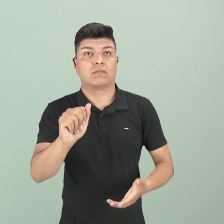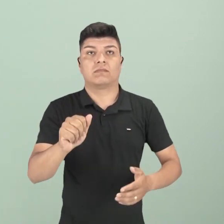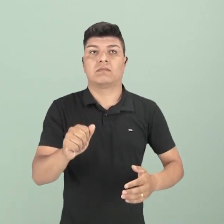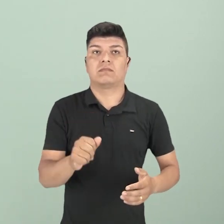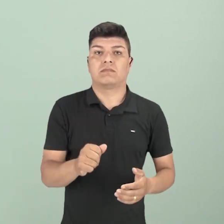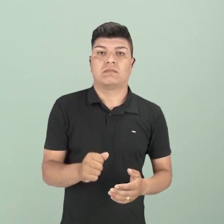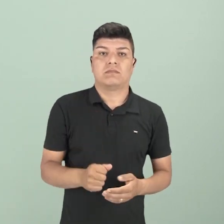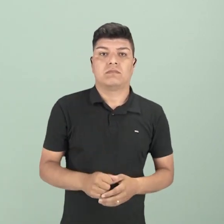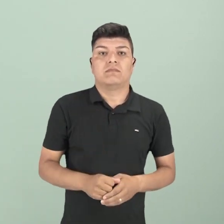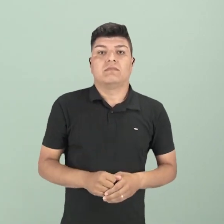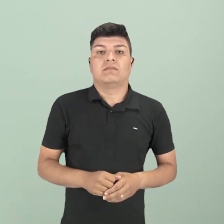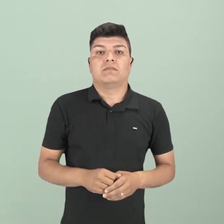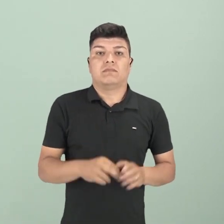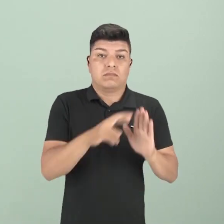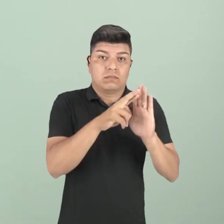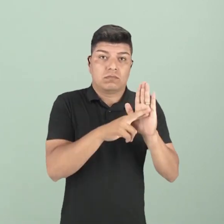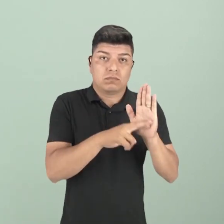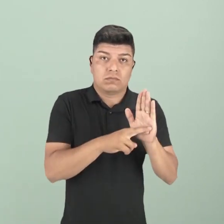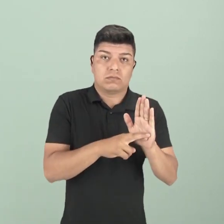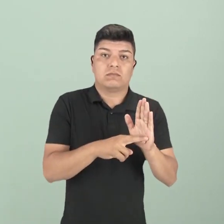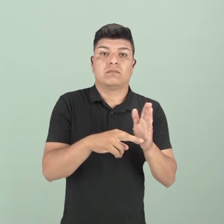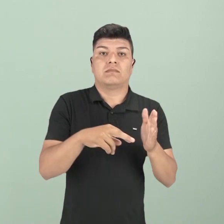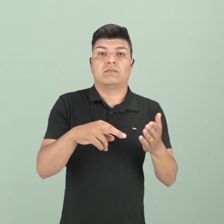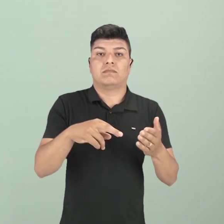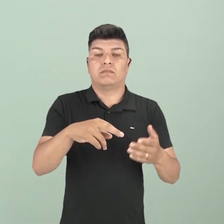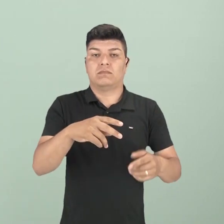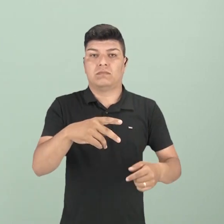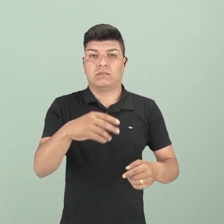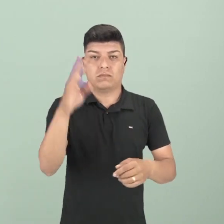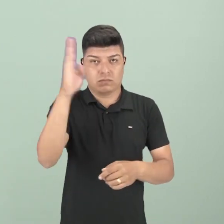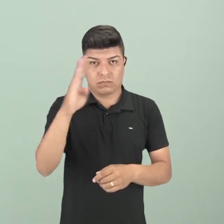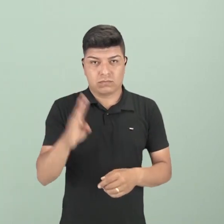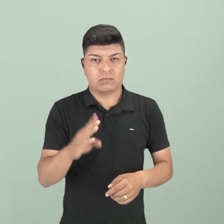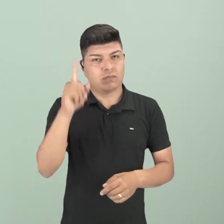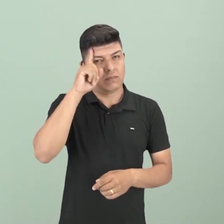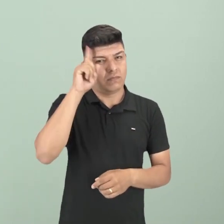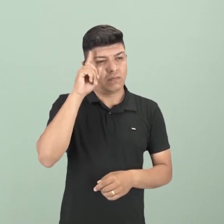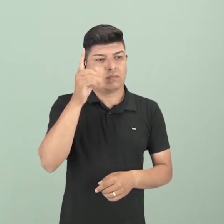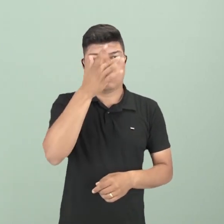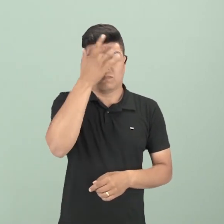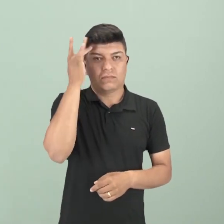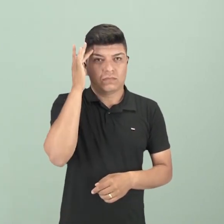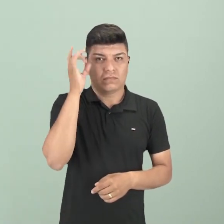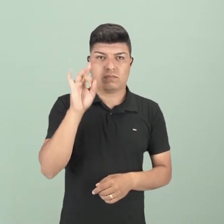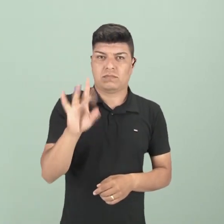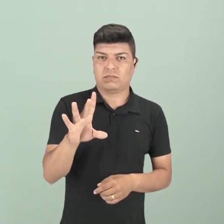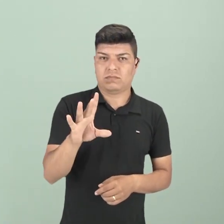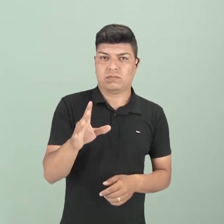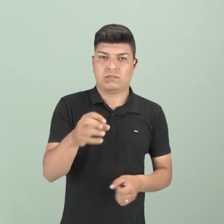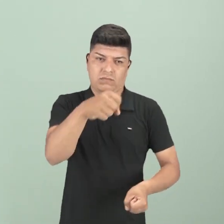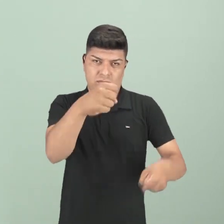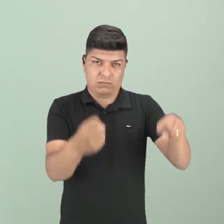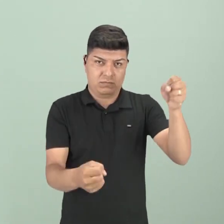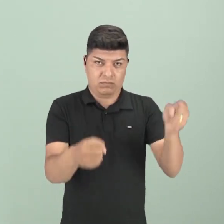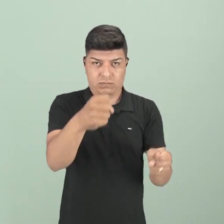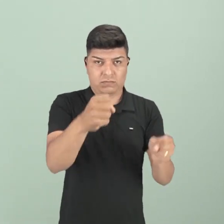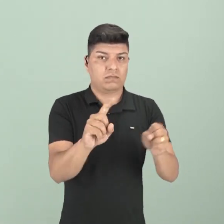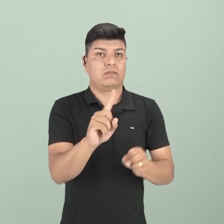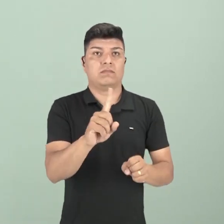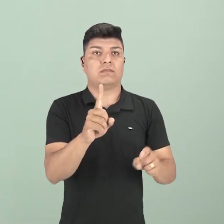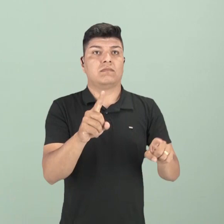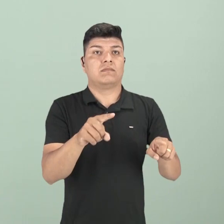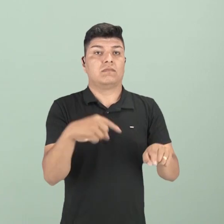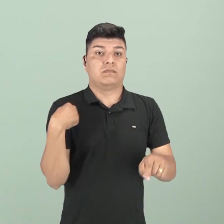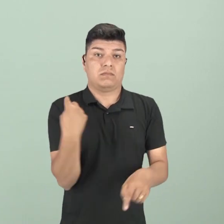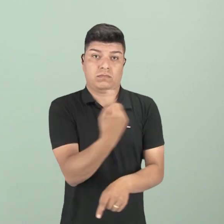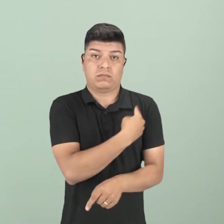de Trânsito Brasileiro estar presente aí, né, no dia a dia das pessoas. Não só de quem conduz um veículo, é claro,